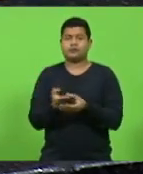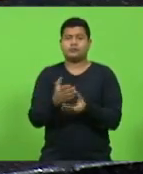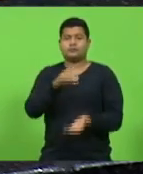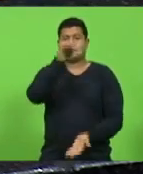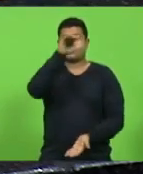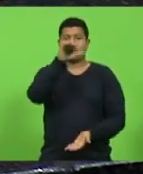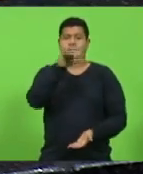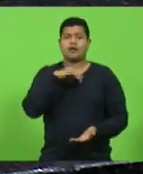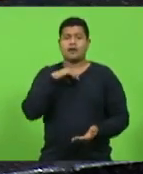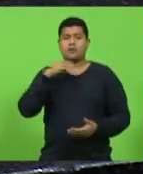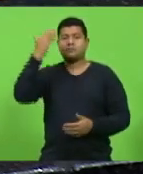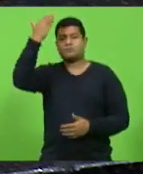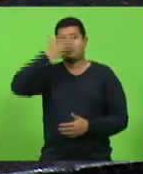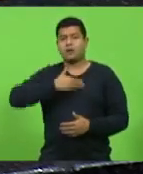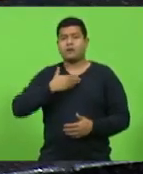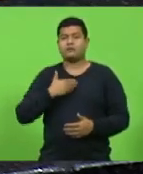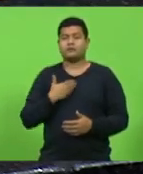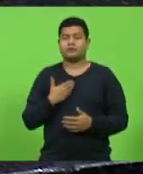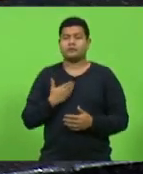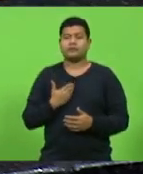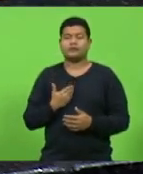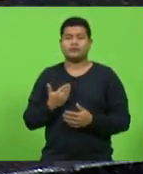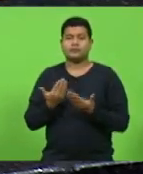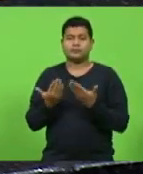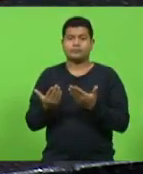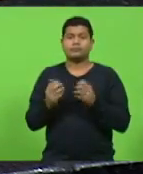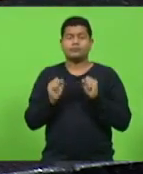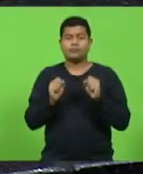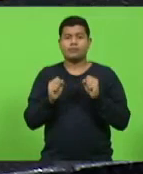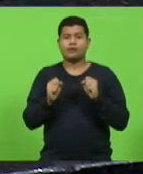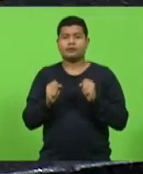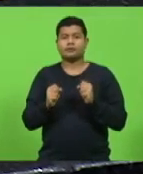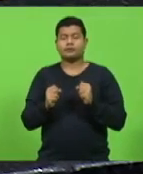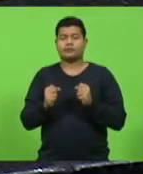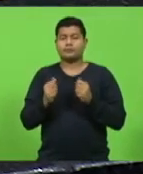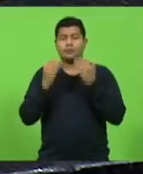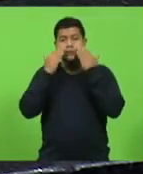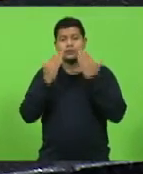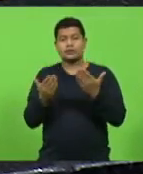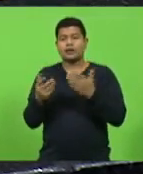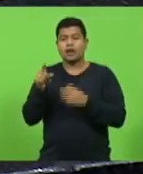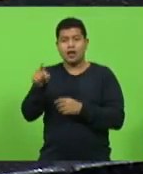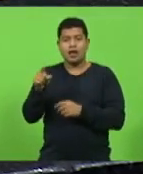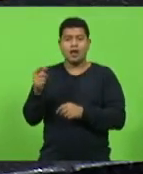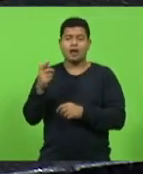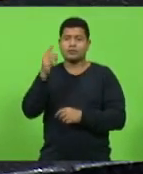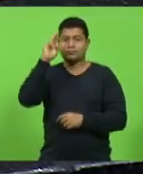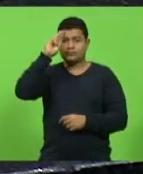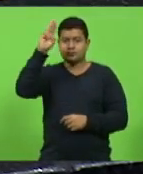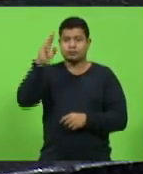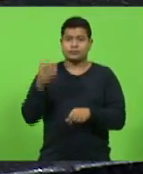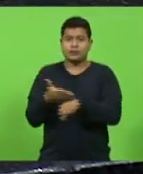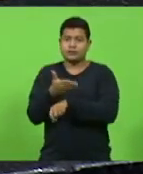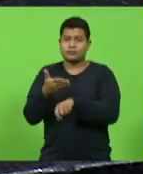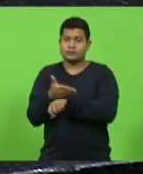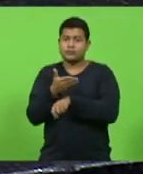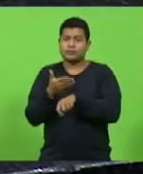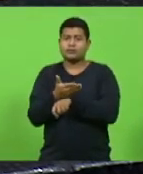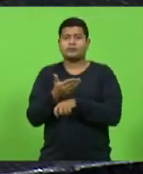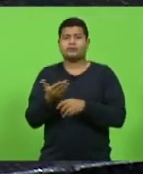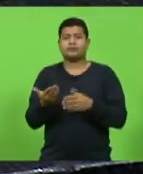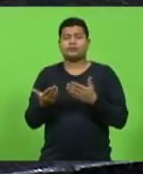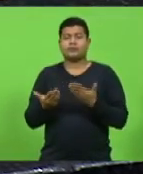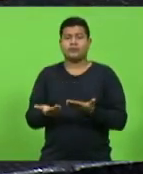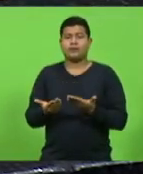prova irrefutável de que o governador tenha participado da compra dos respiradores ou que tenha ordenado despesas